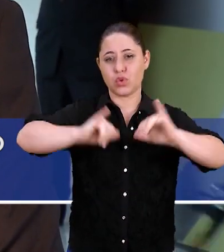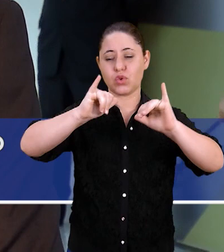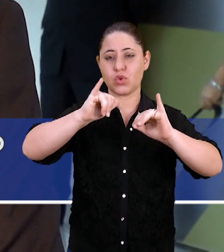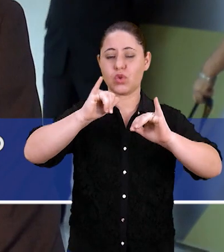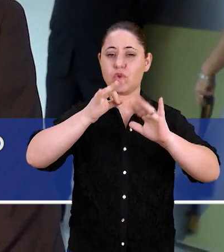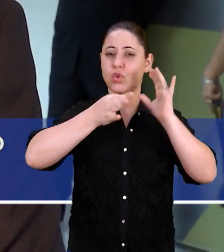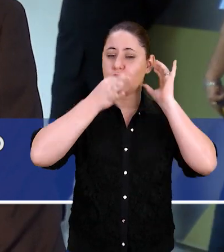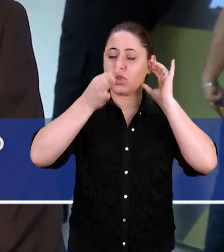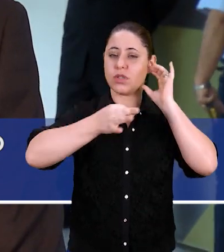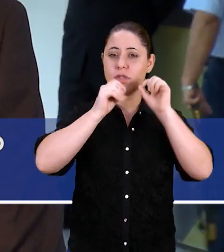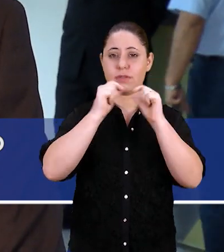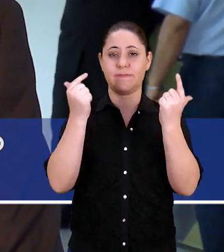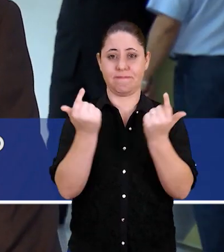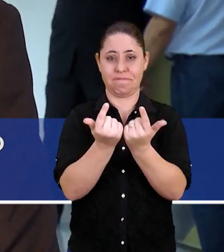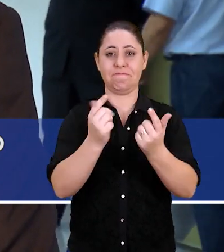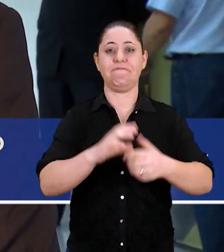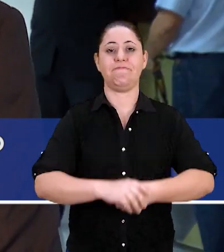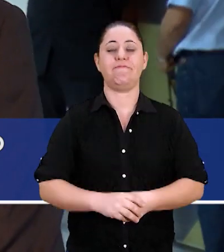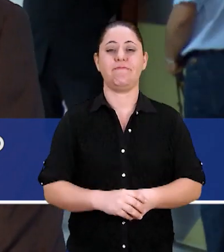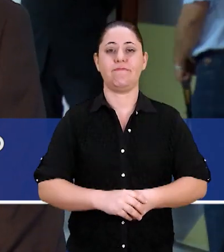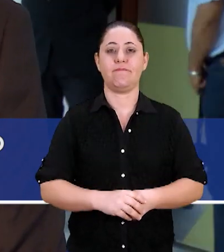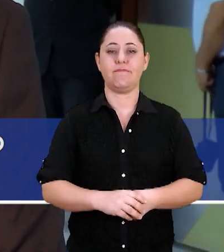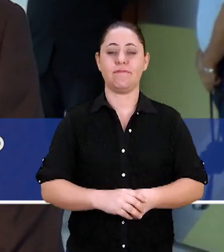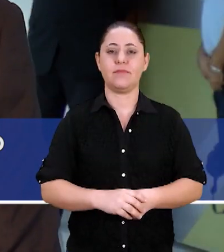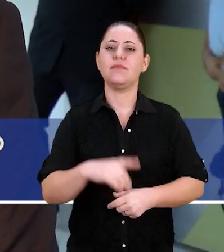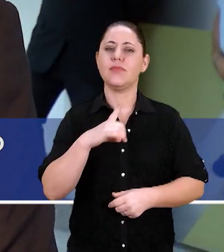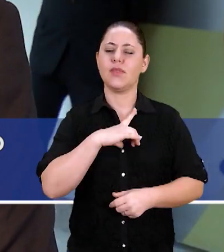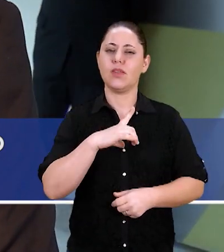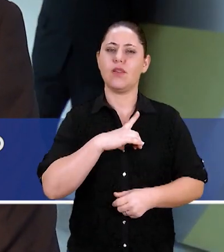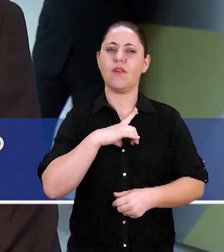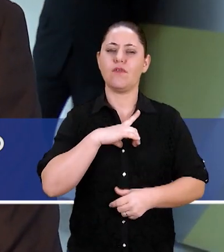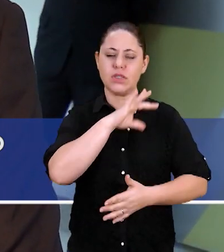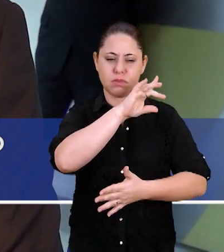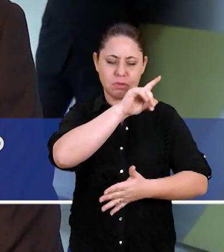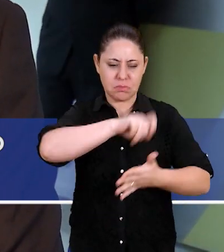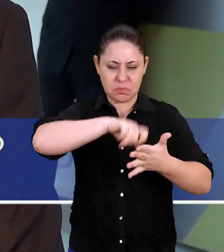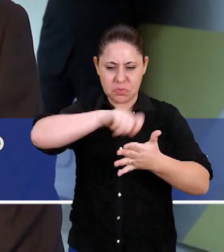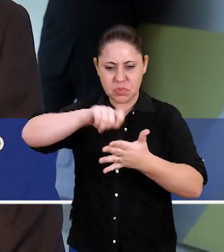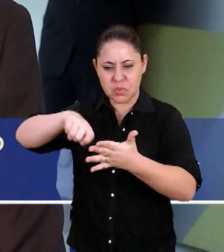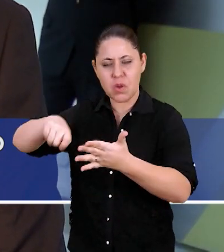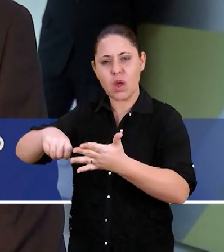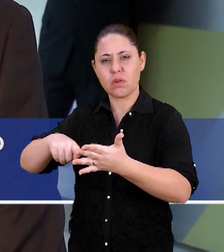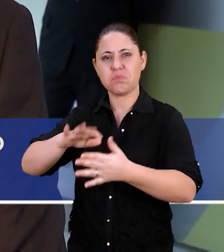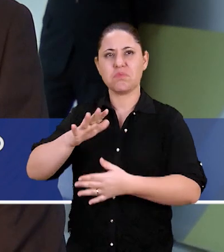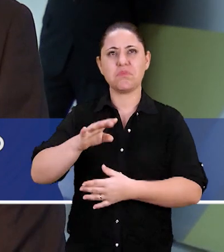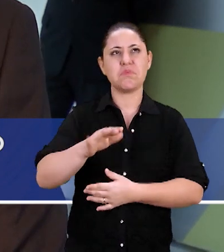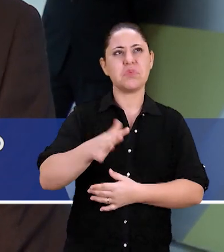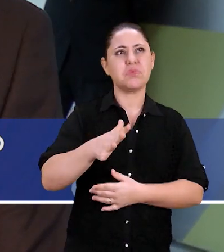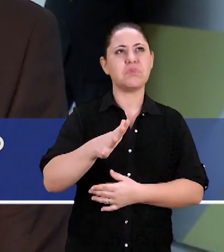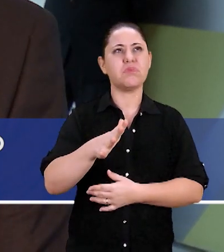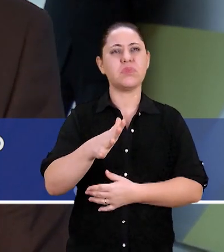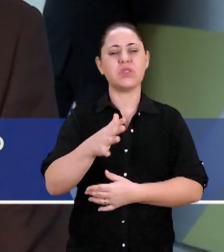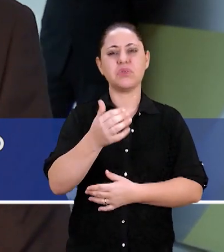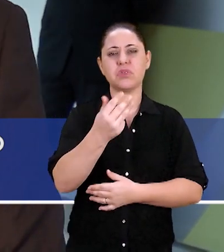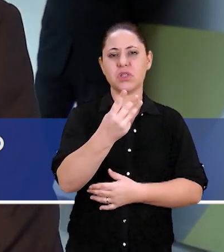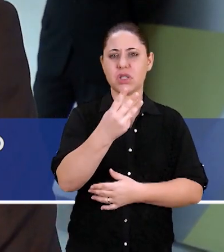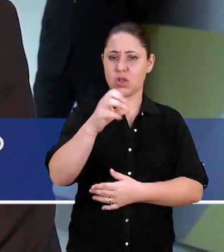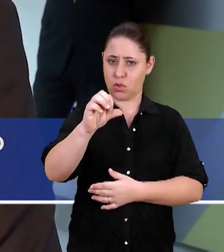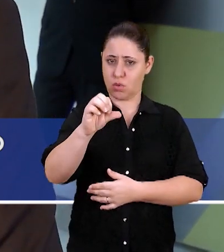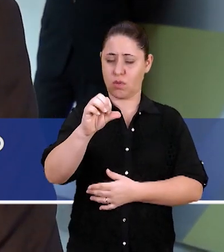Jornalismo da Assembleia Legislativa. Nós tivemos aí inscrições em mais ou menos 39, é o